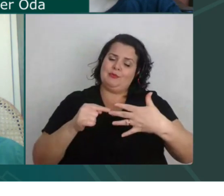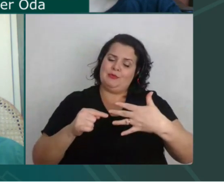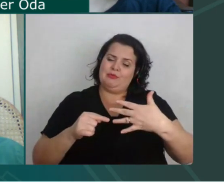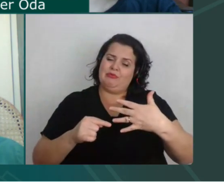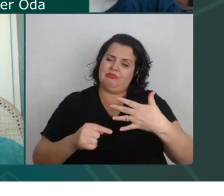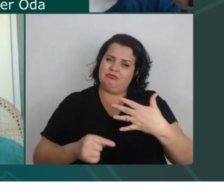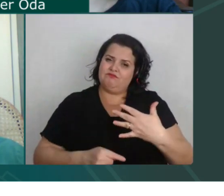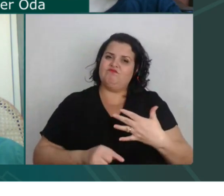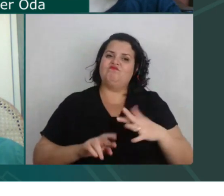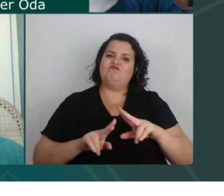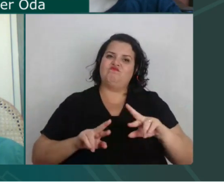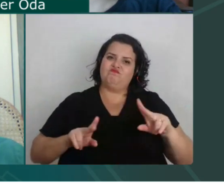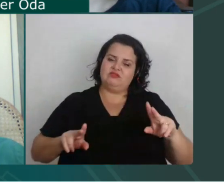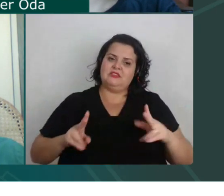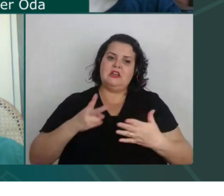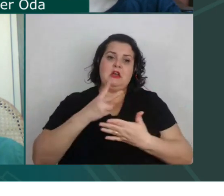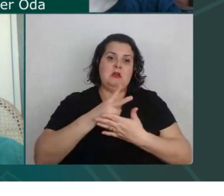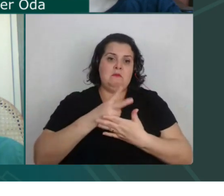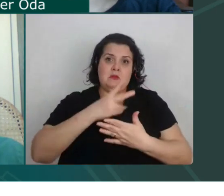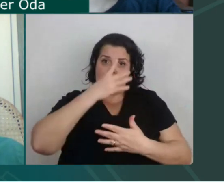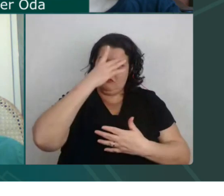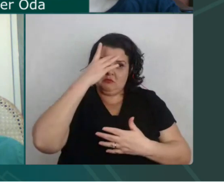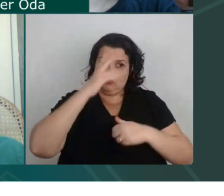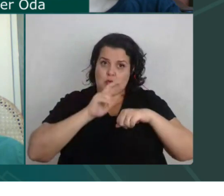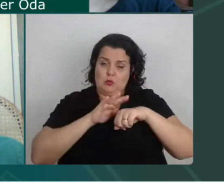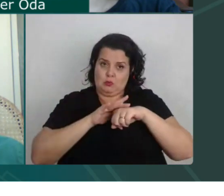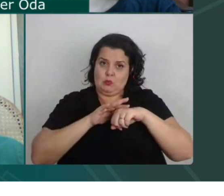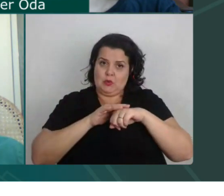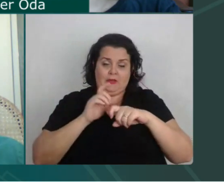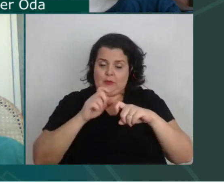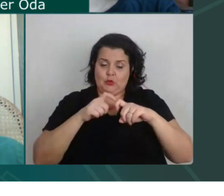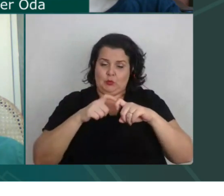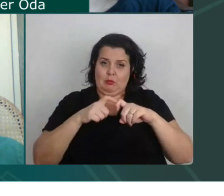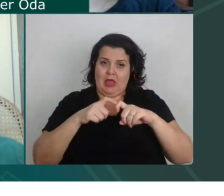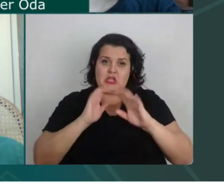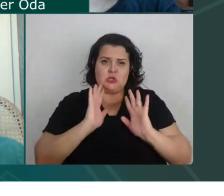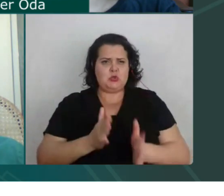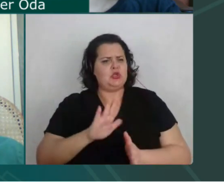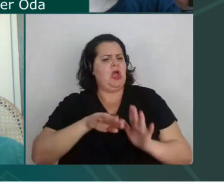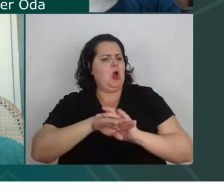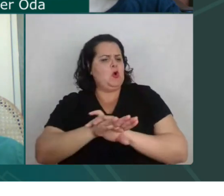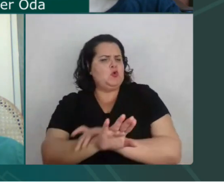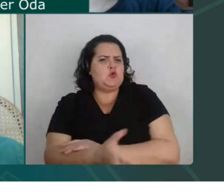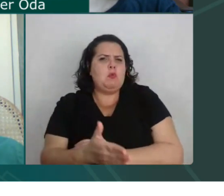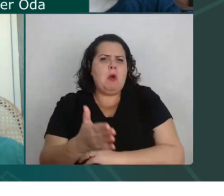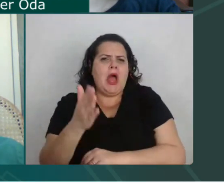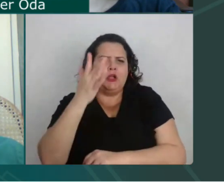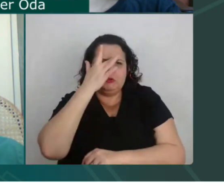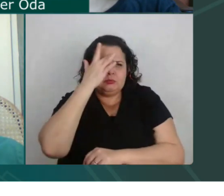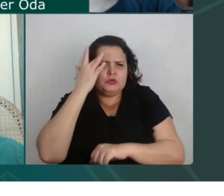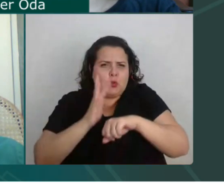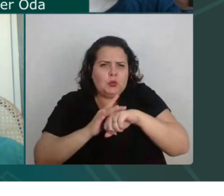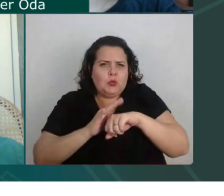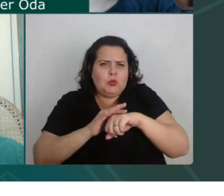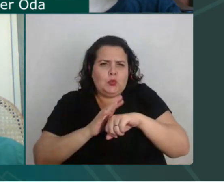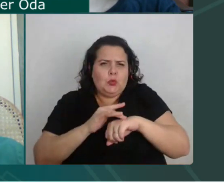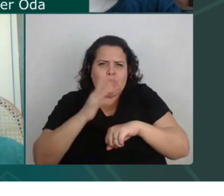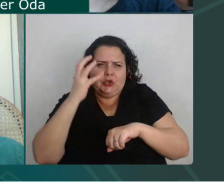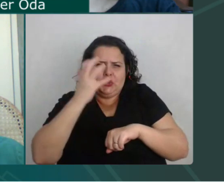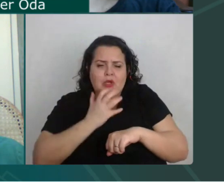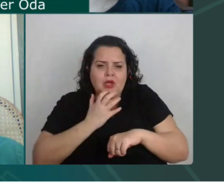a gente, como infectologista, acostumado com paciente grave, a gente também sentiu que era um